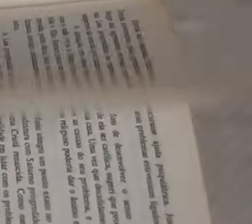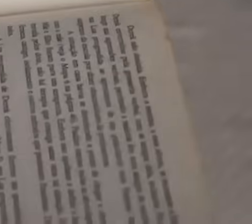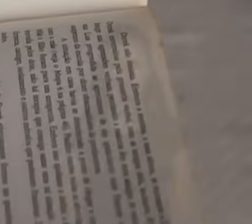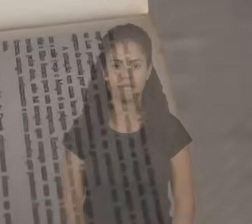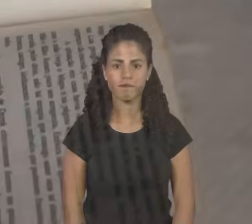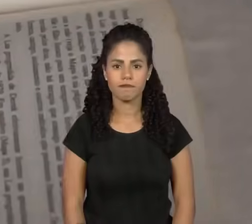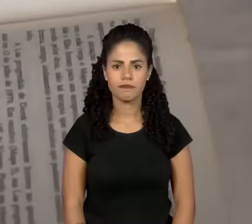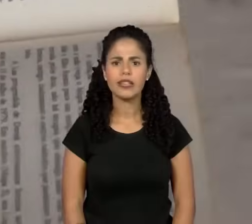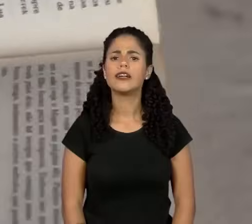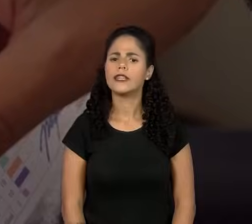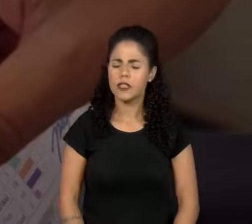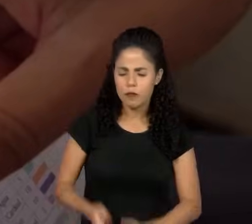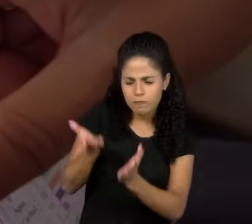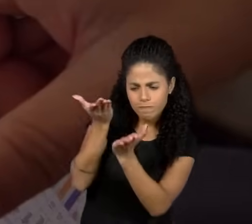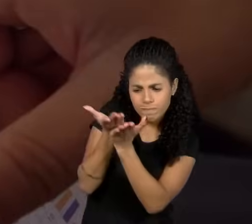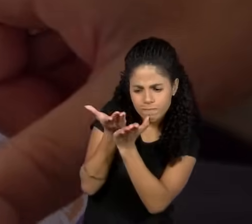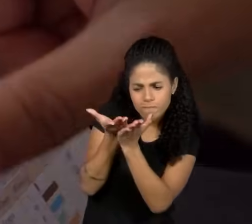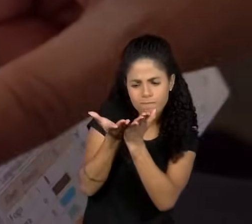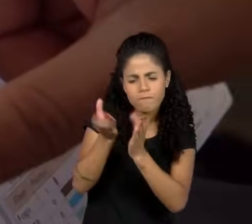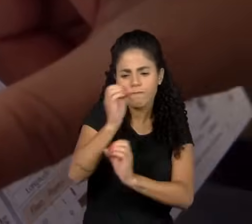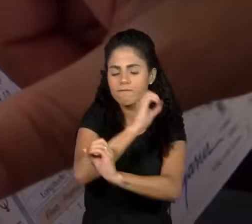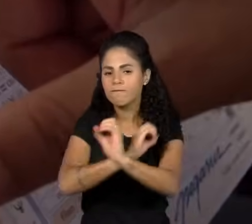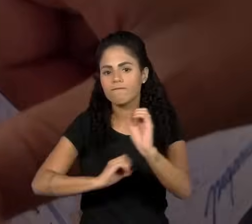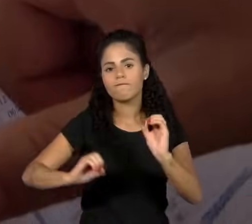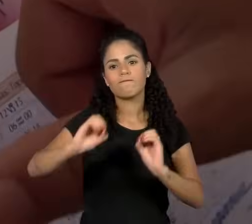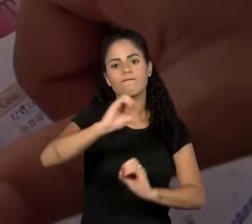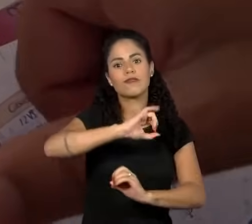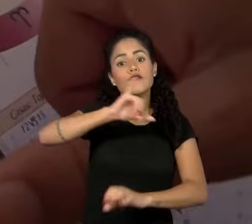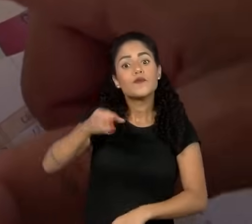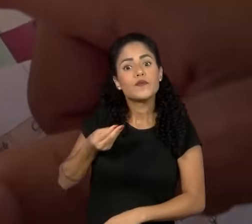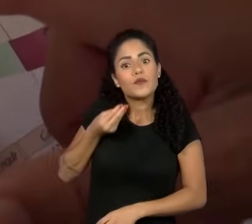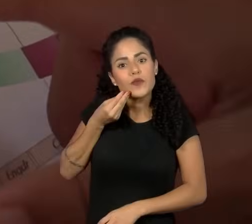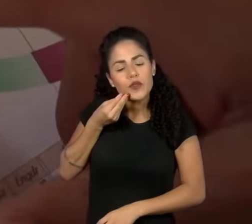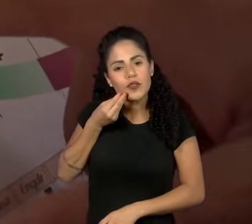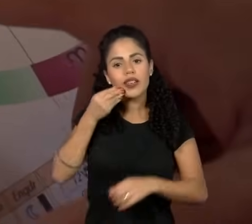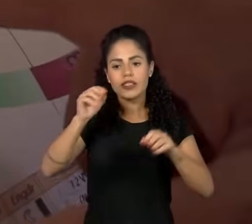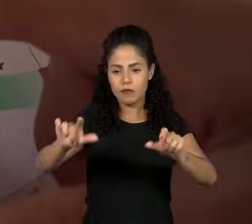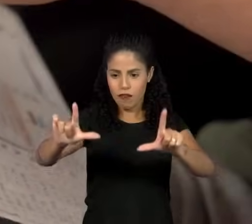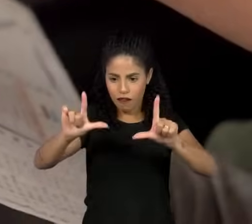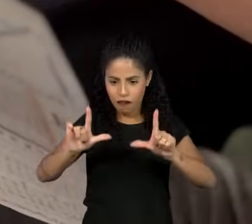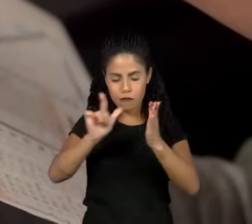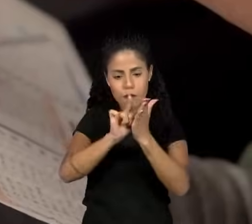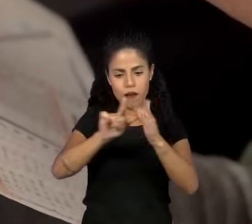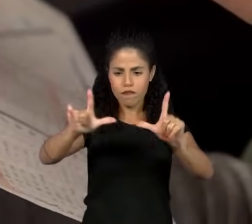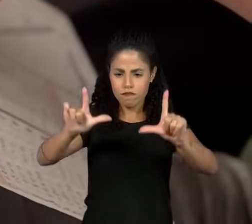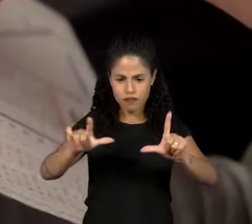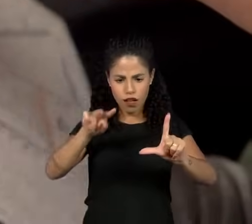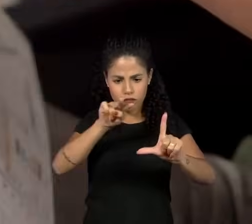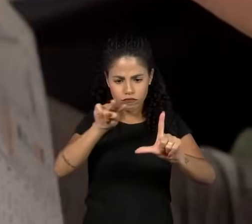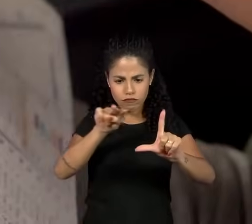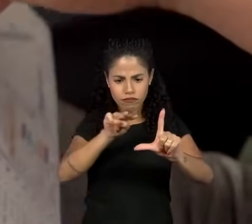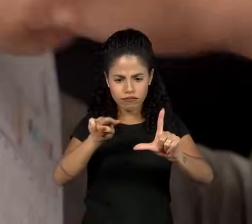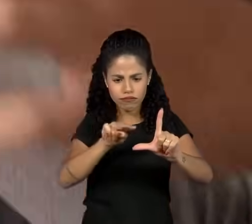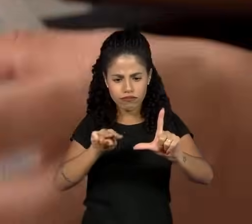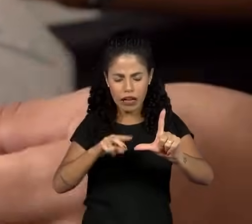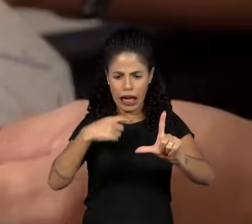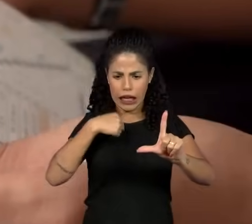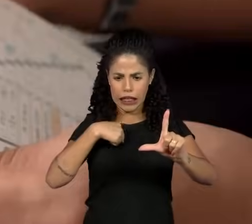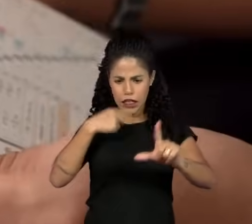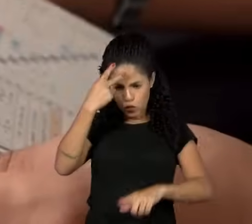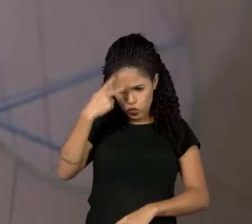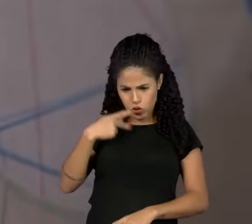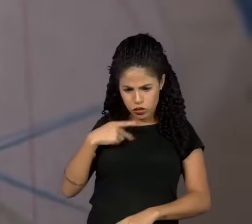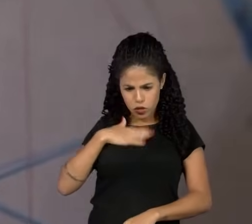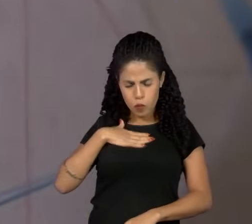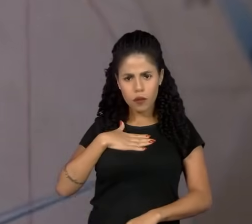Buscar a astrologia, eu acho que é um privilégio a gente conseguir parar e falar assim, tá, e sobre a minha individualidade? E sobre quem eu sou?